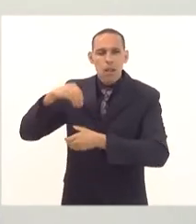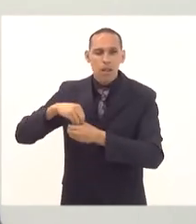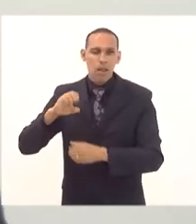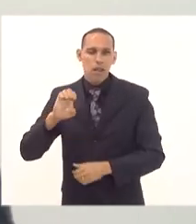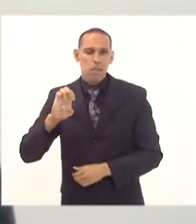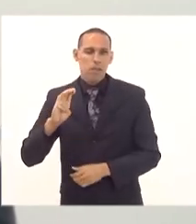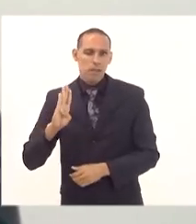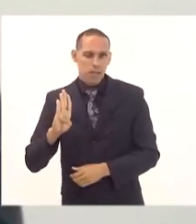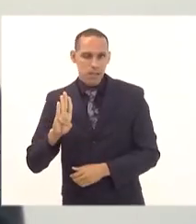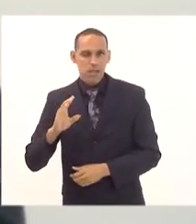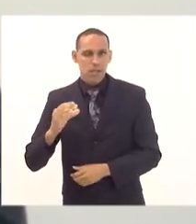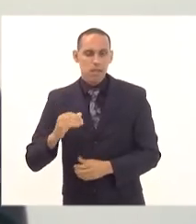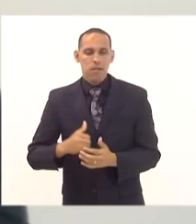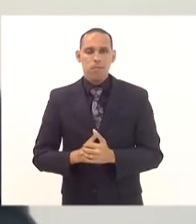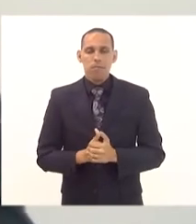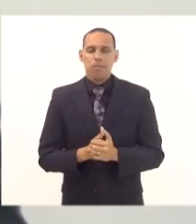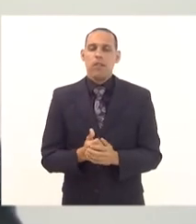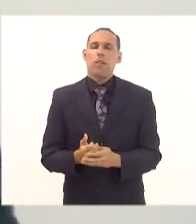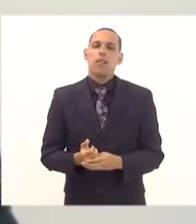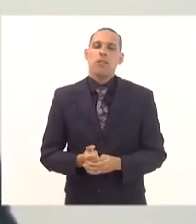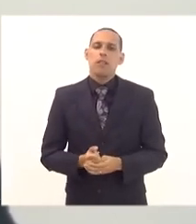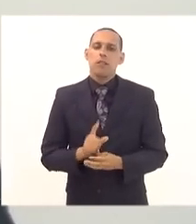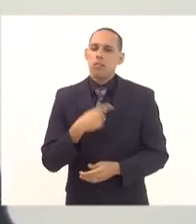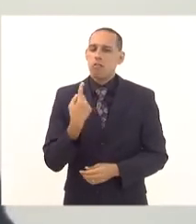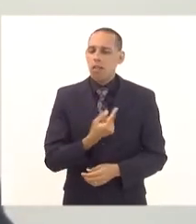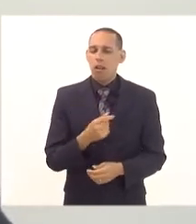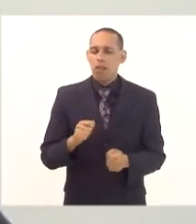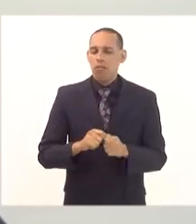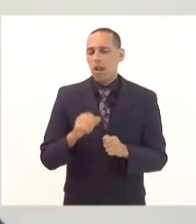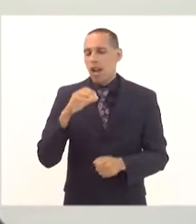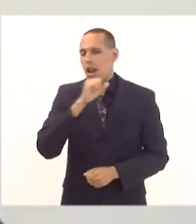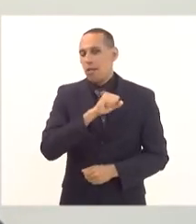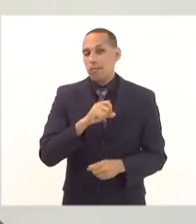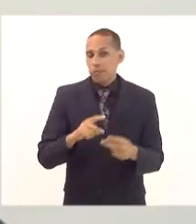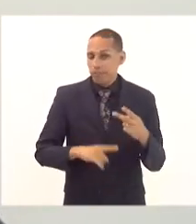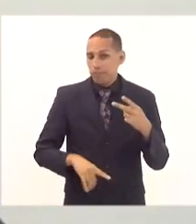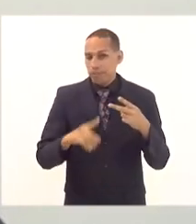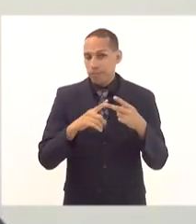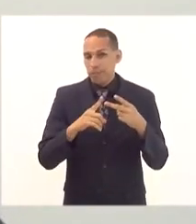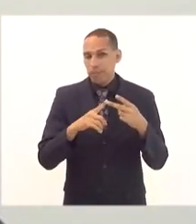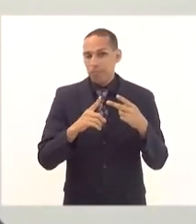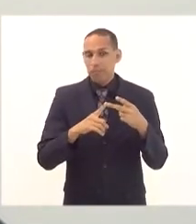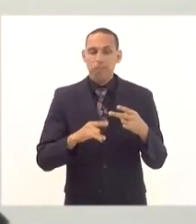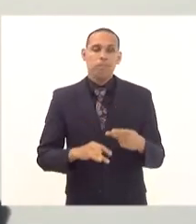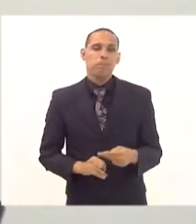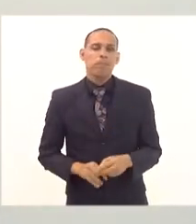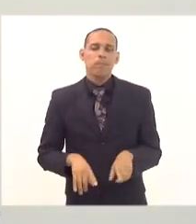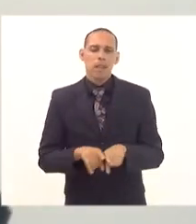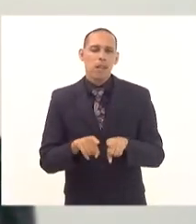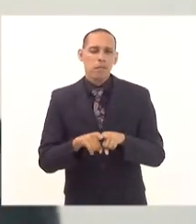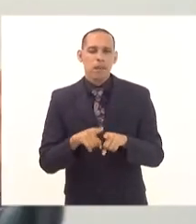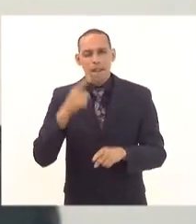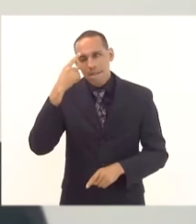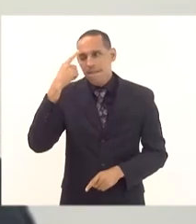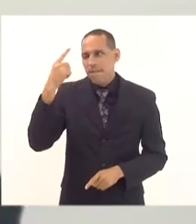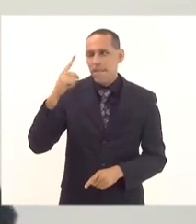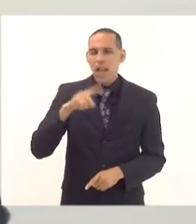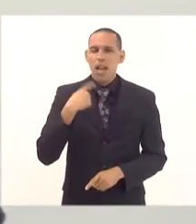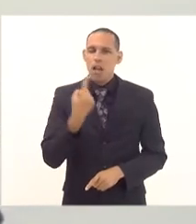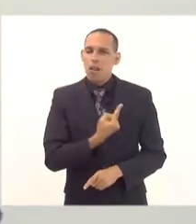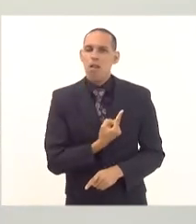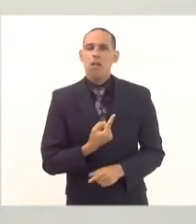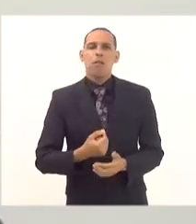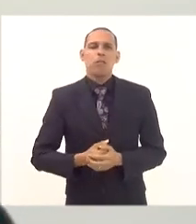BC Então esse encaminhamento que nós vamos fazer mais prontamente possível uma outra questão que eu queria que também sinalizar com uma ideia para gente